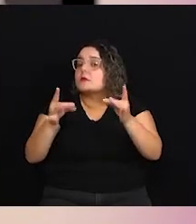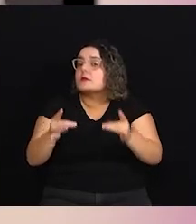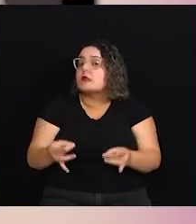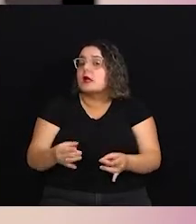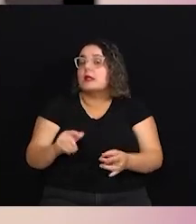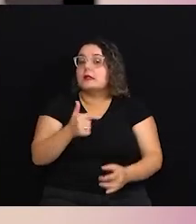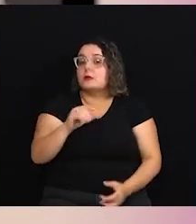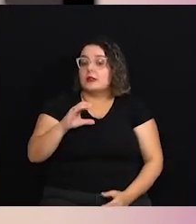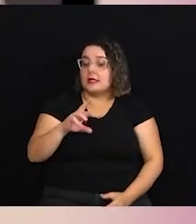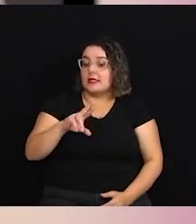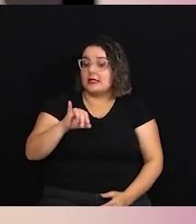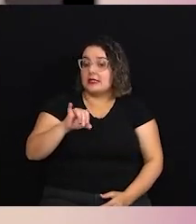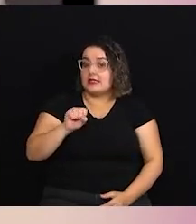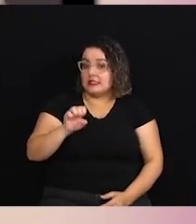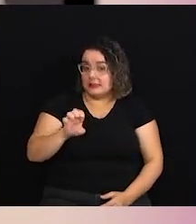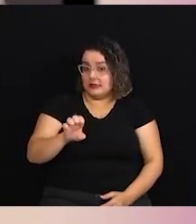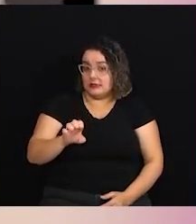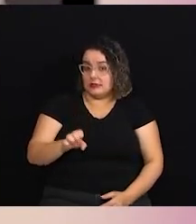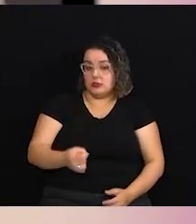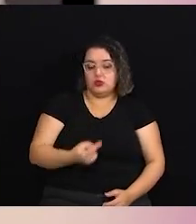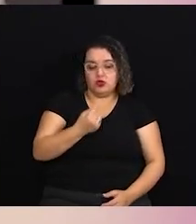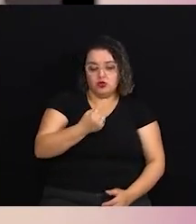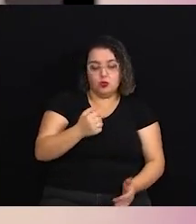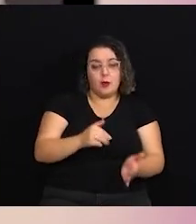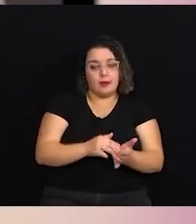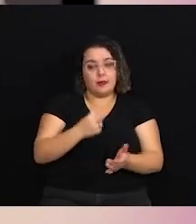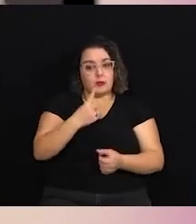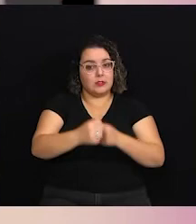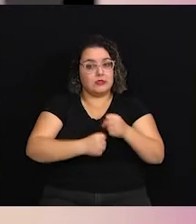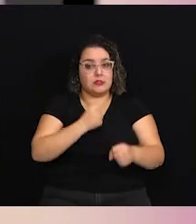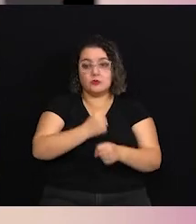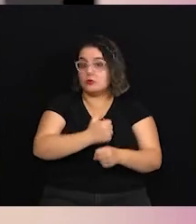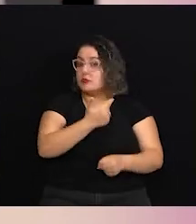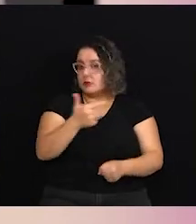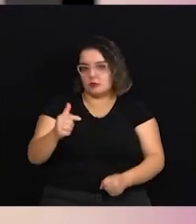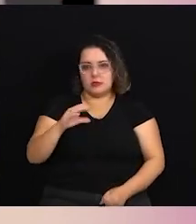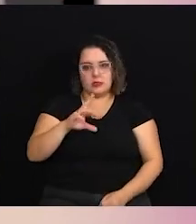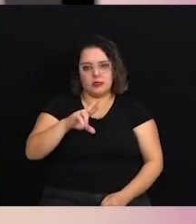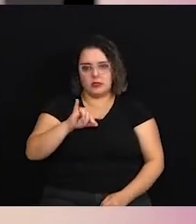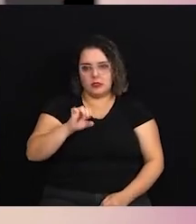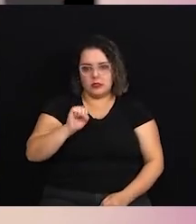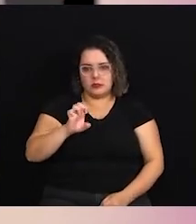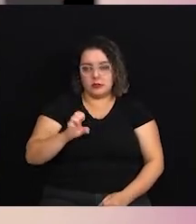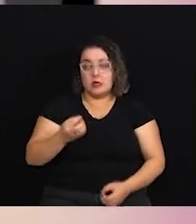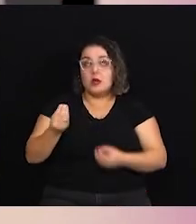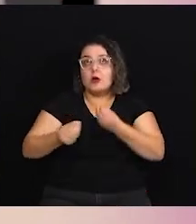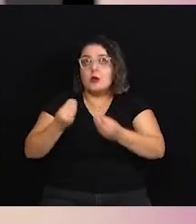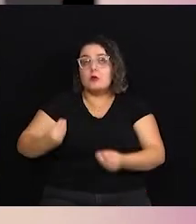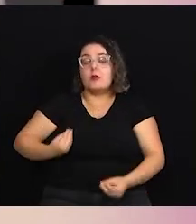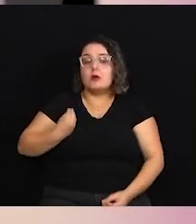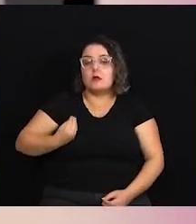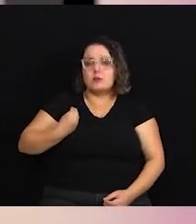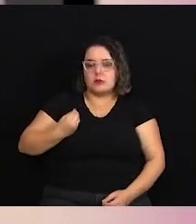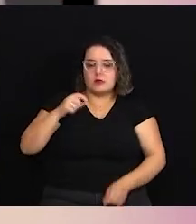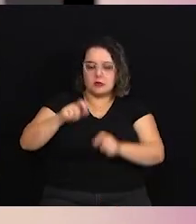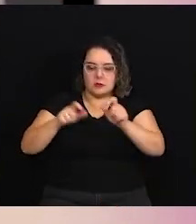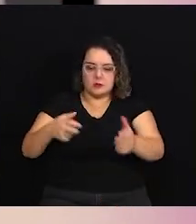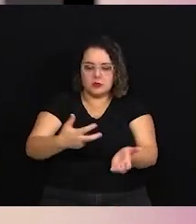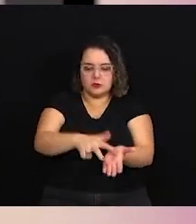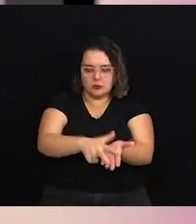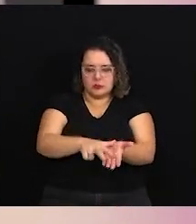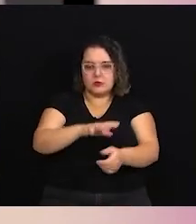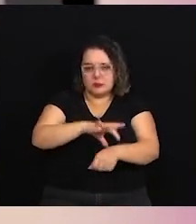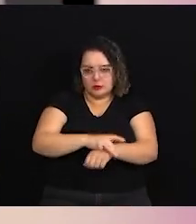por um período de domínio de uma dois Ah tá e como é que a vida da pessoa com epilepsia não é